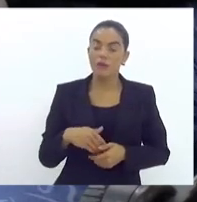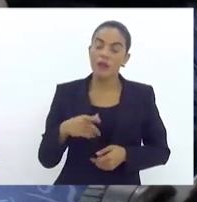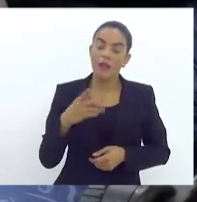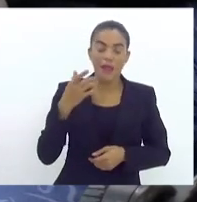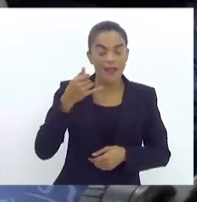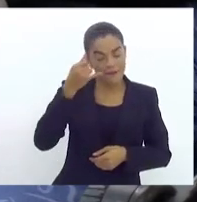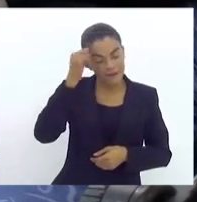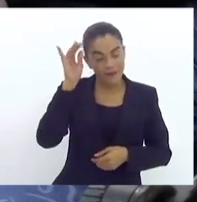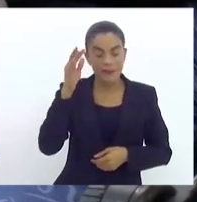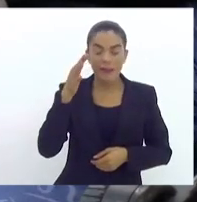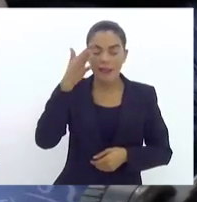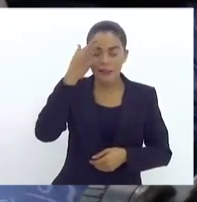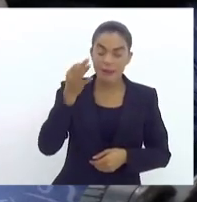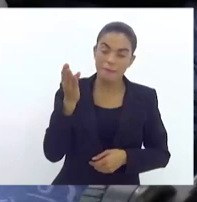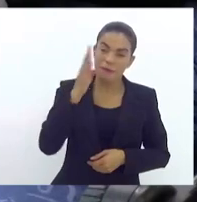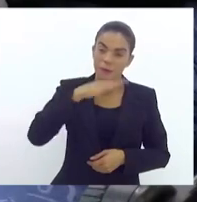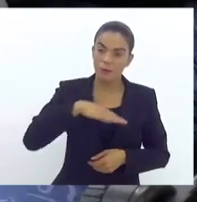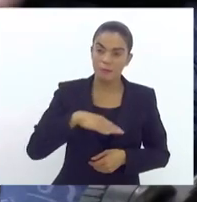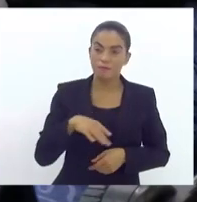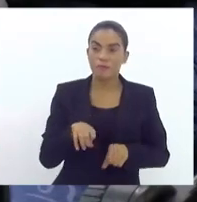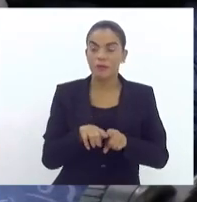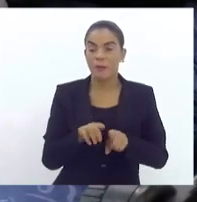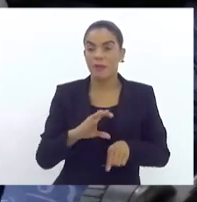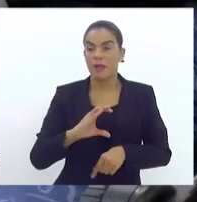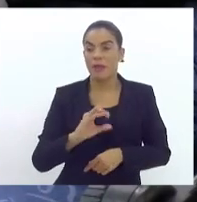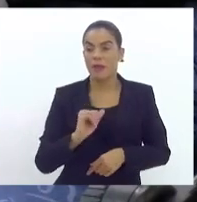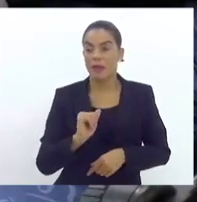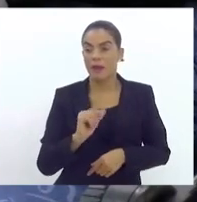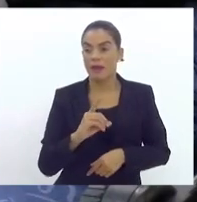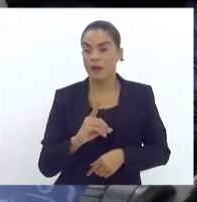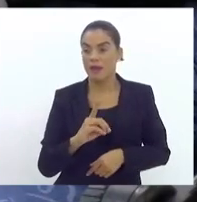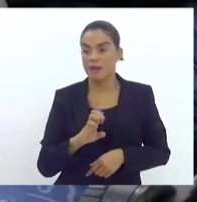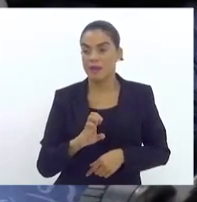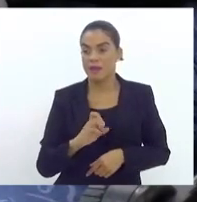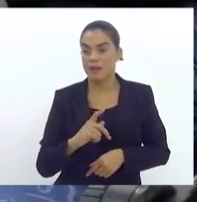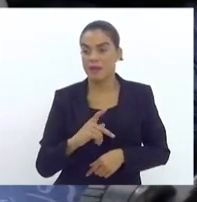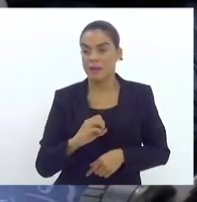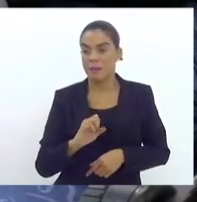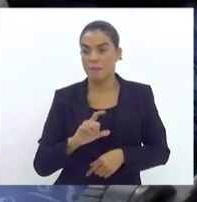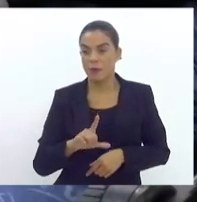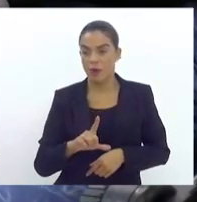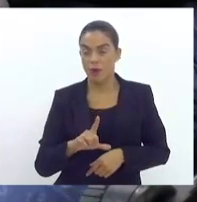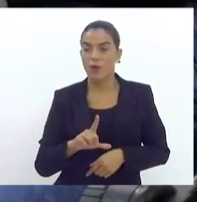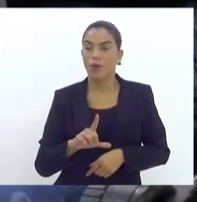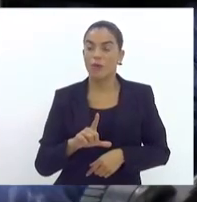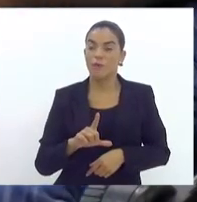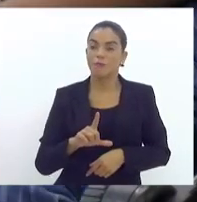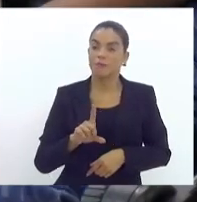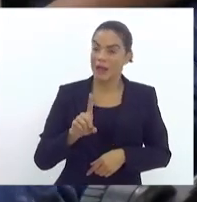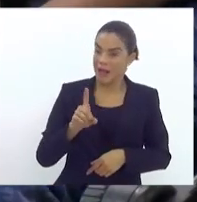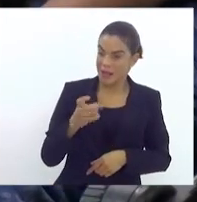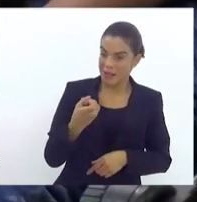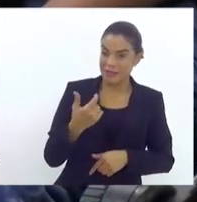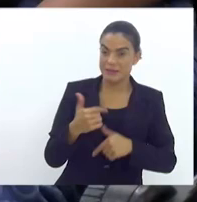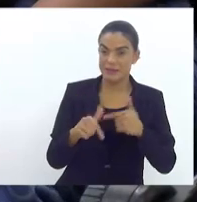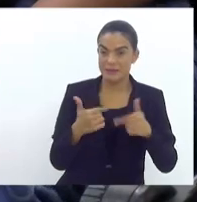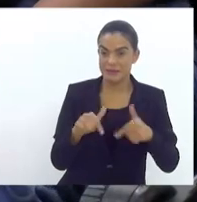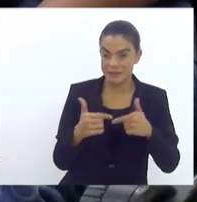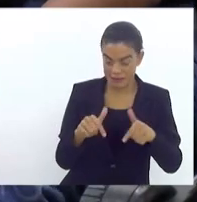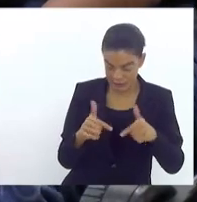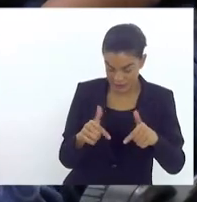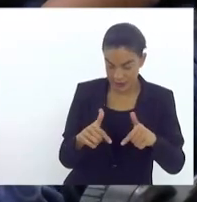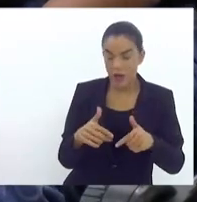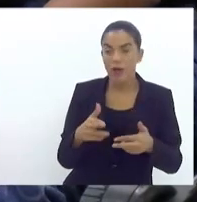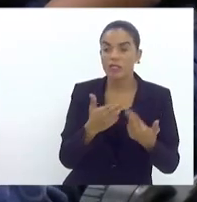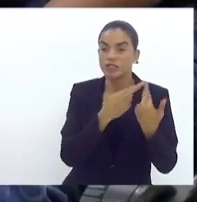interpretações em relação nós sabemos Inclusive eu sou casar com um policial civil trabalhava na cadepol e agora está na